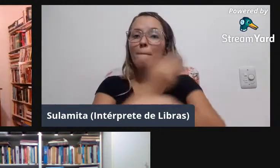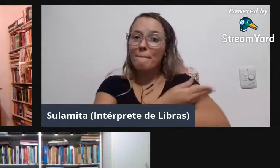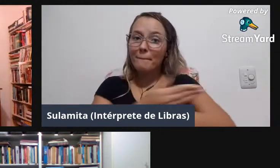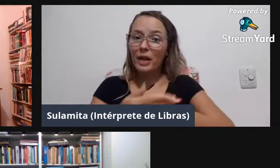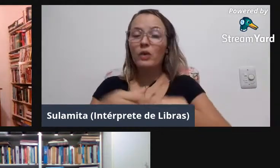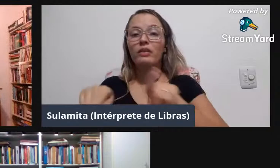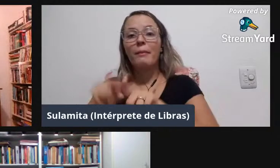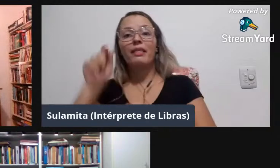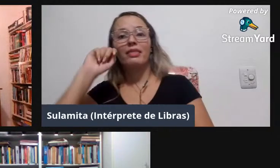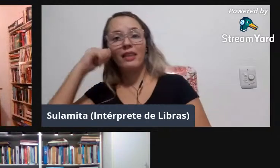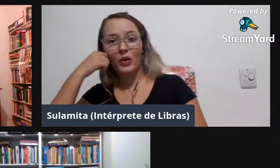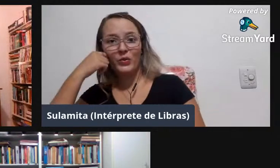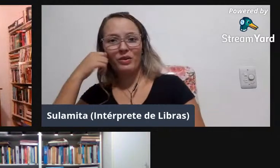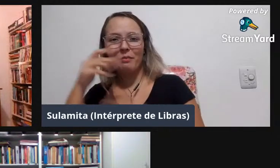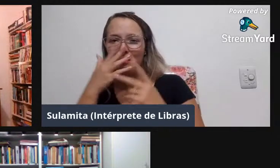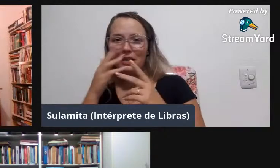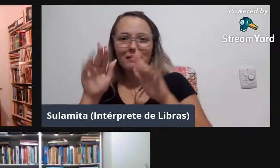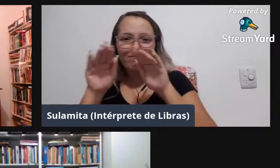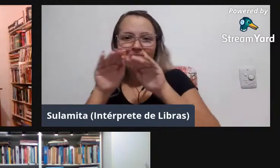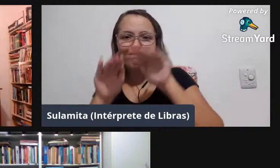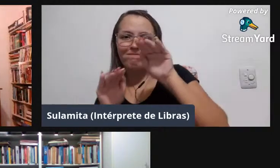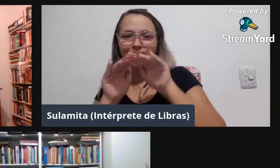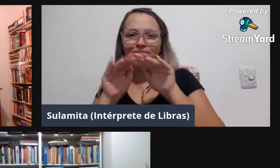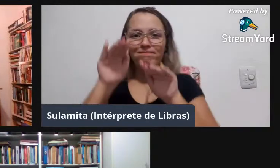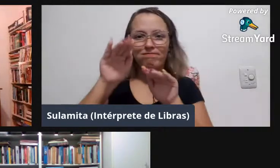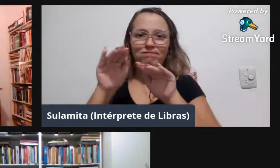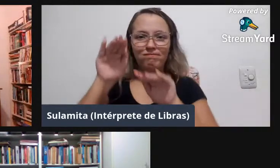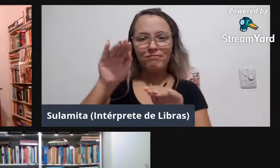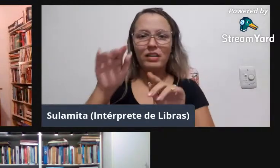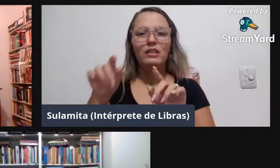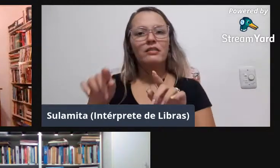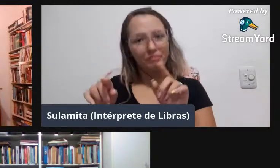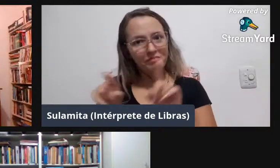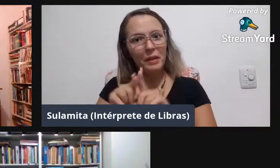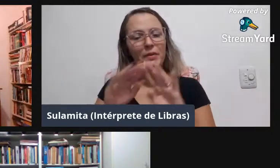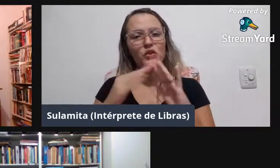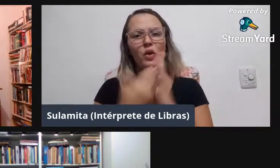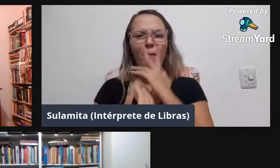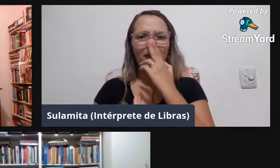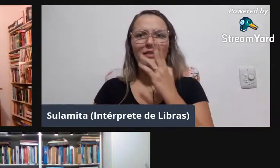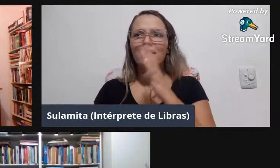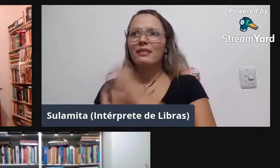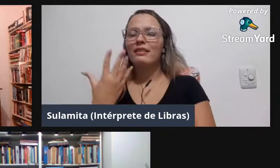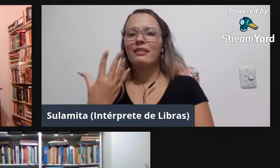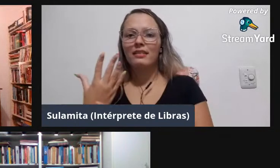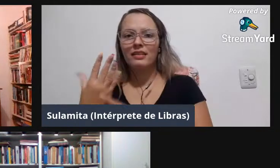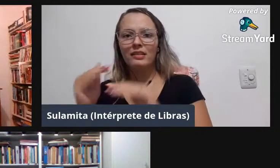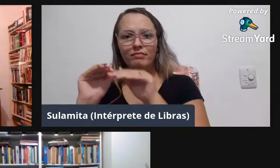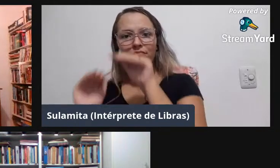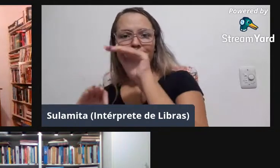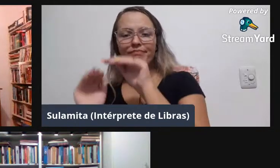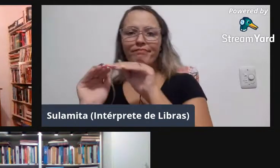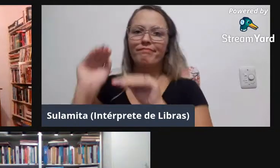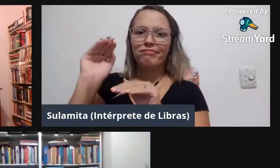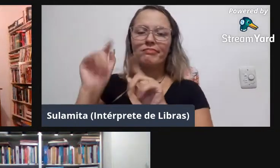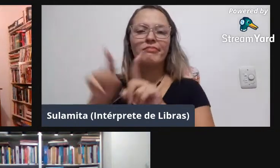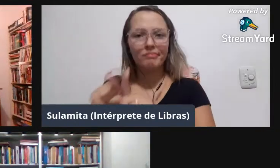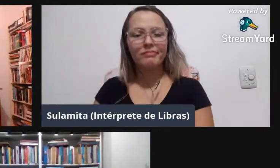reproduz a desigualdade, né? Ela produz a desigualdade também. Então, e eu acho que quando a gente pensa nos